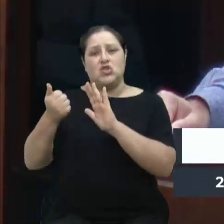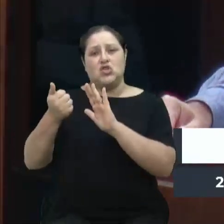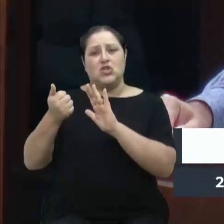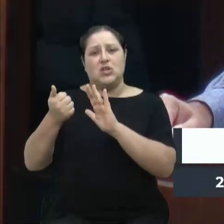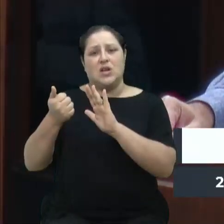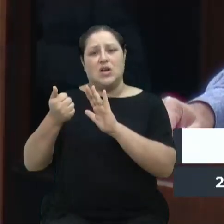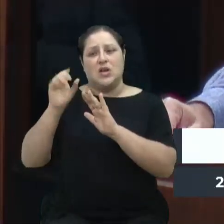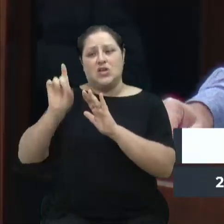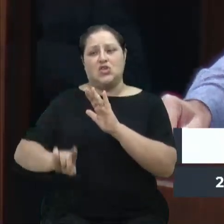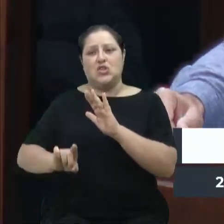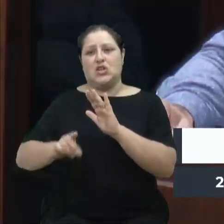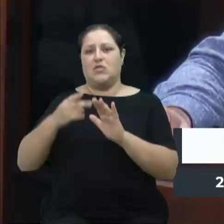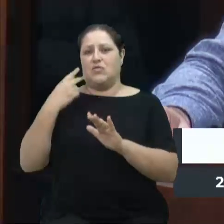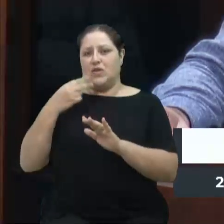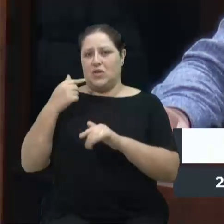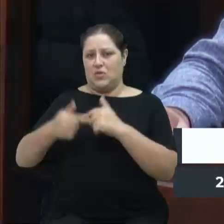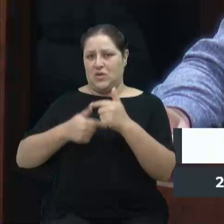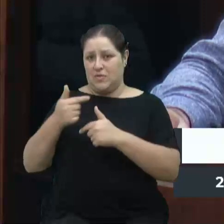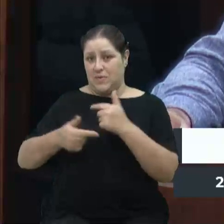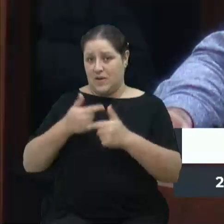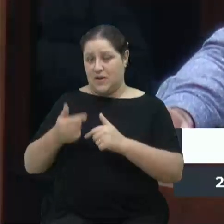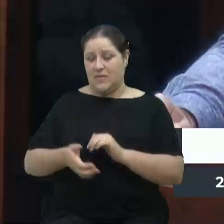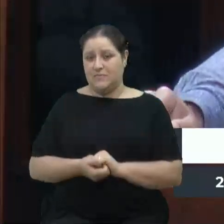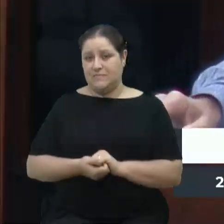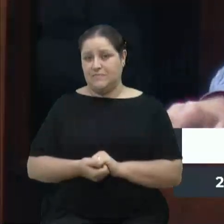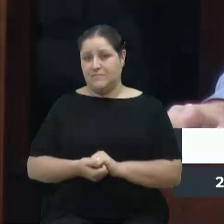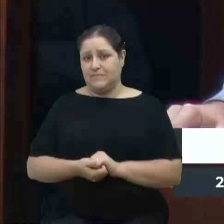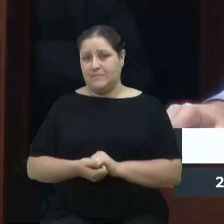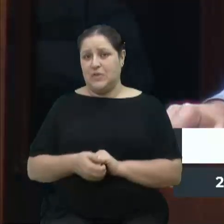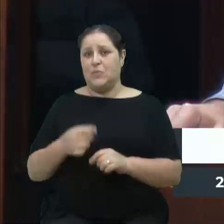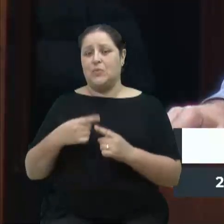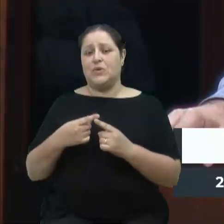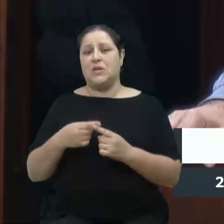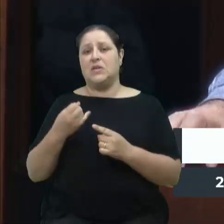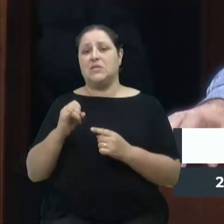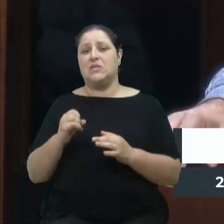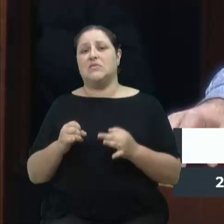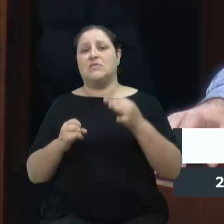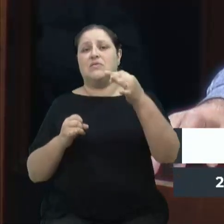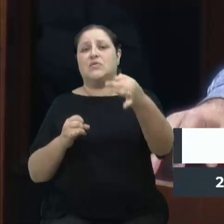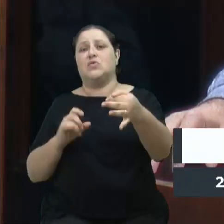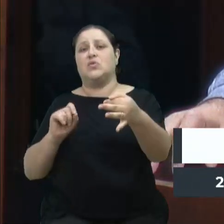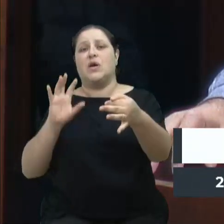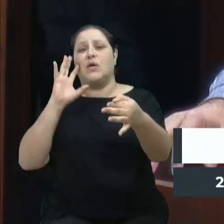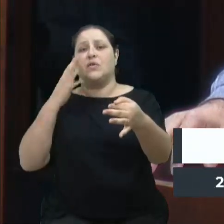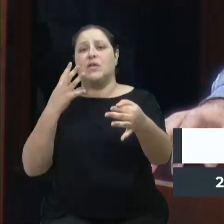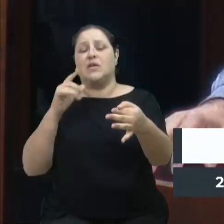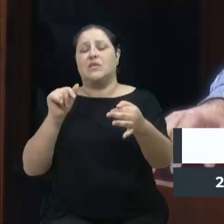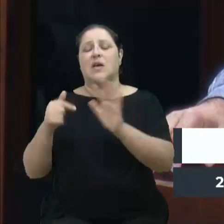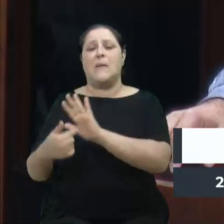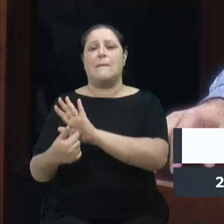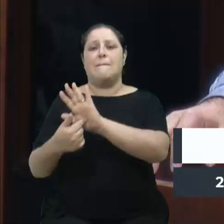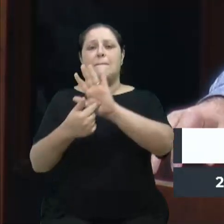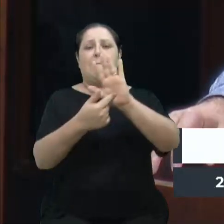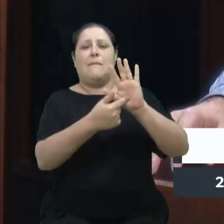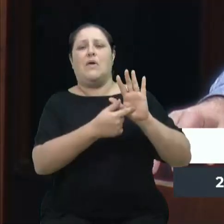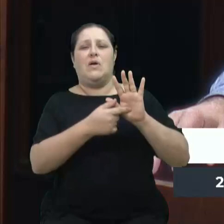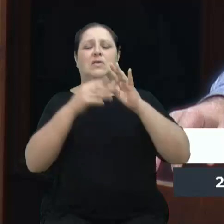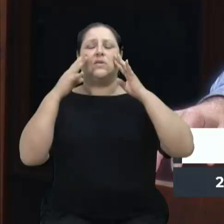vereador. Porque daqui a pouco, o que vai acontecer nessa casa é a